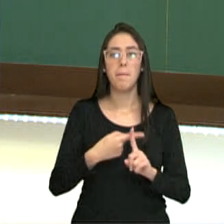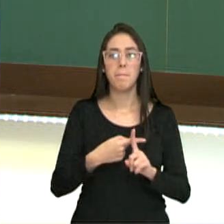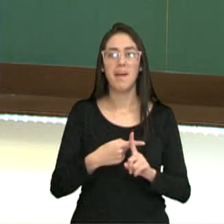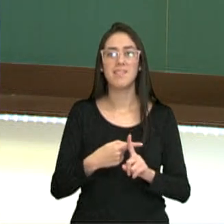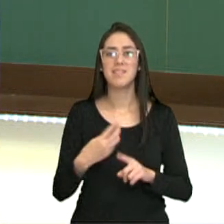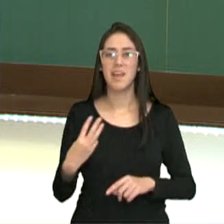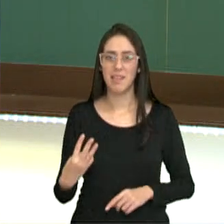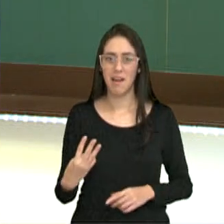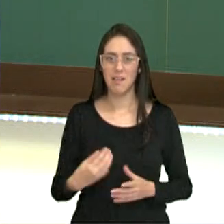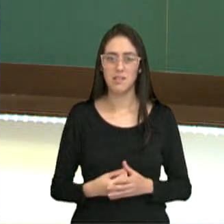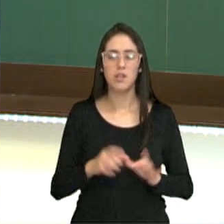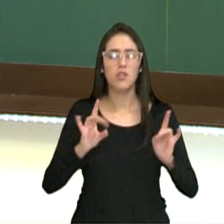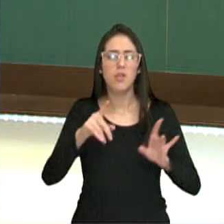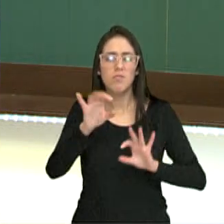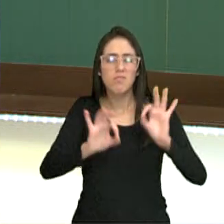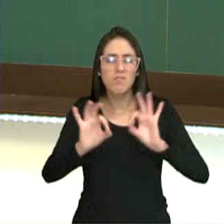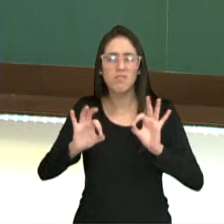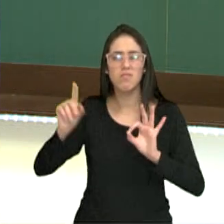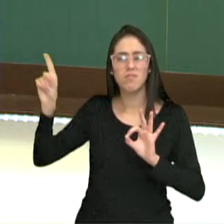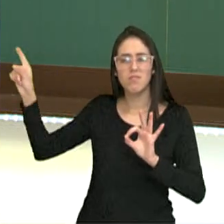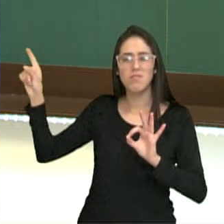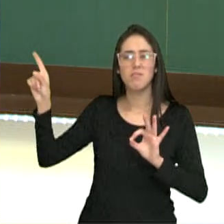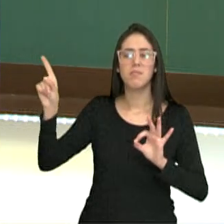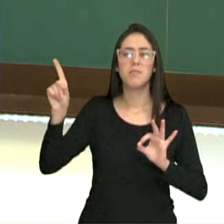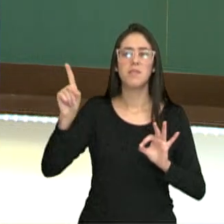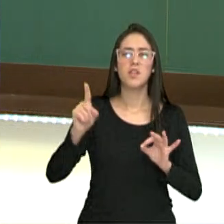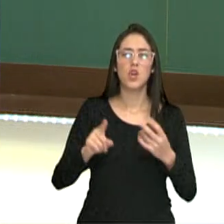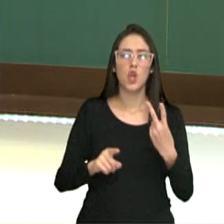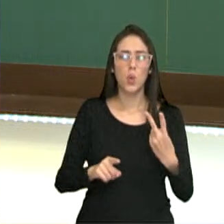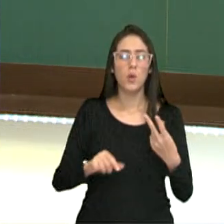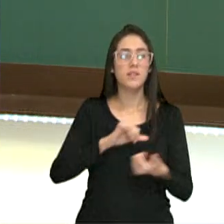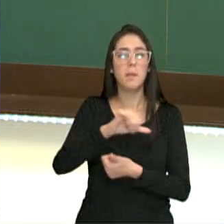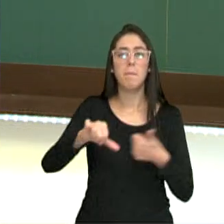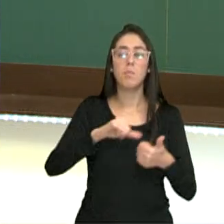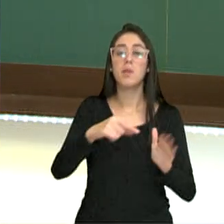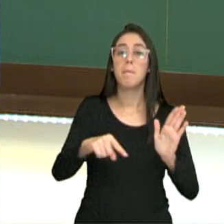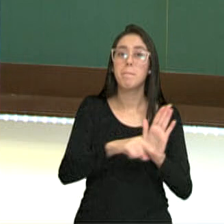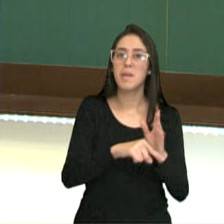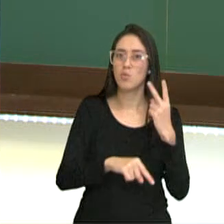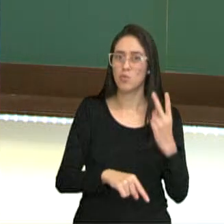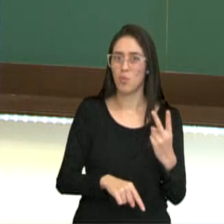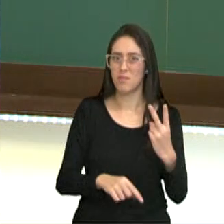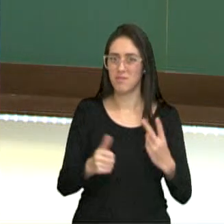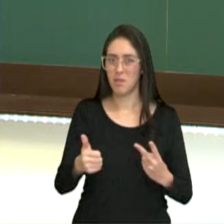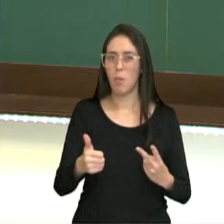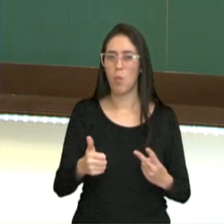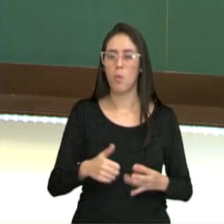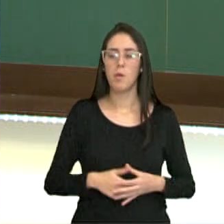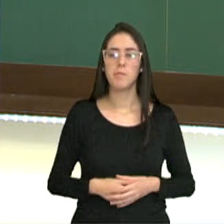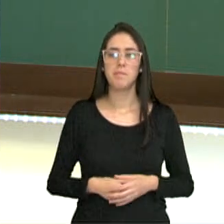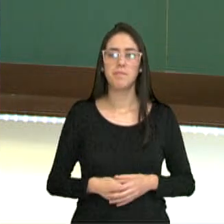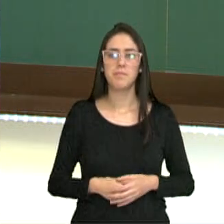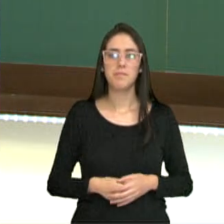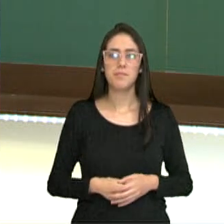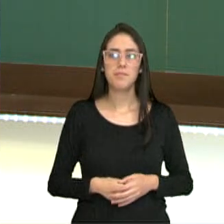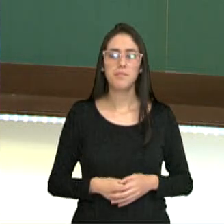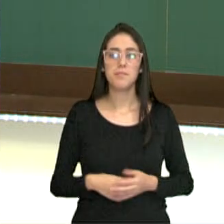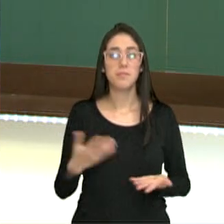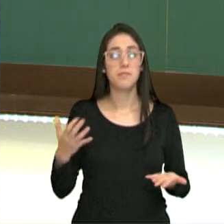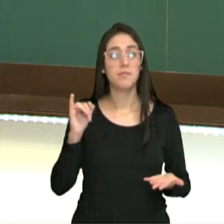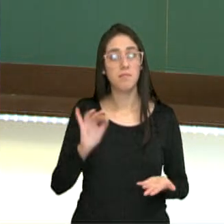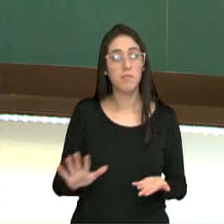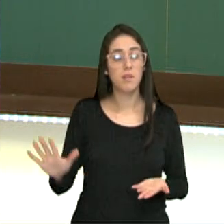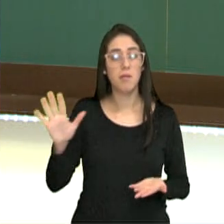Então, só conserta ali, no lugar de ser do 2 é o menos 2. Então, a minha